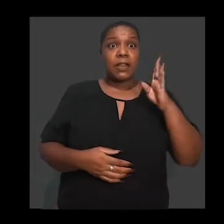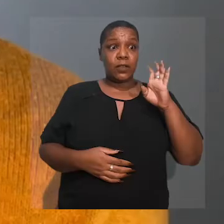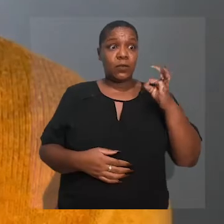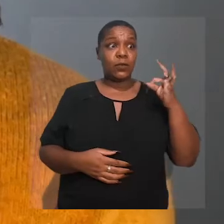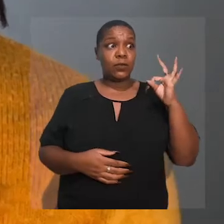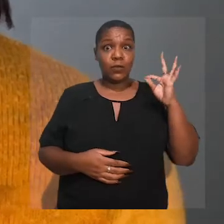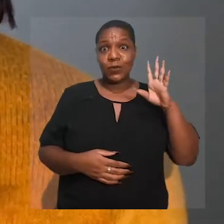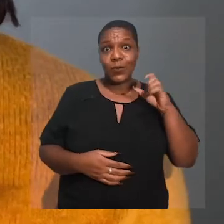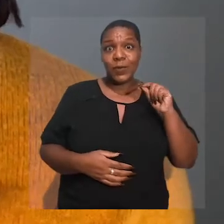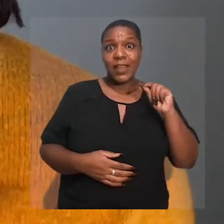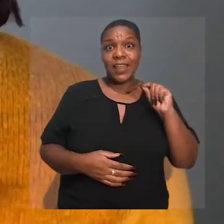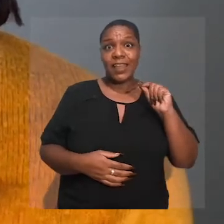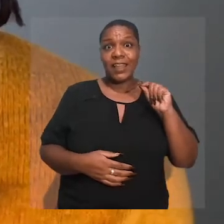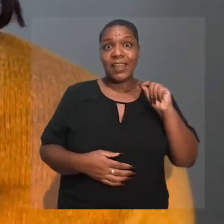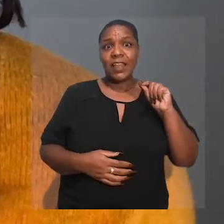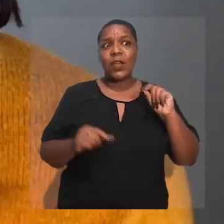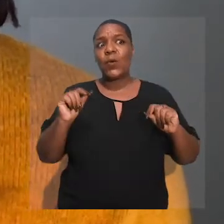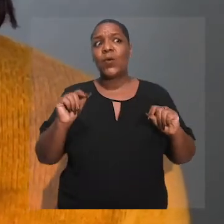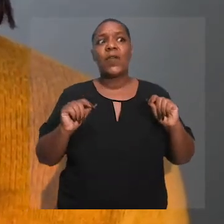tudo bem?